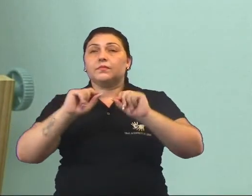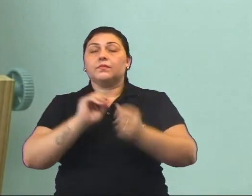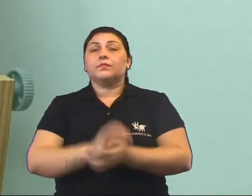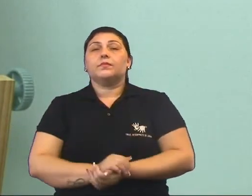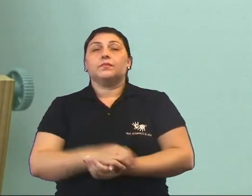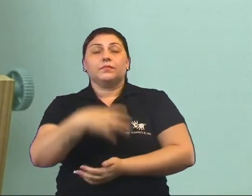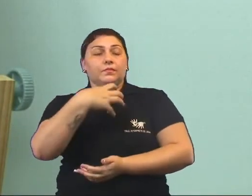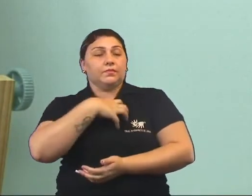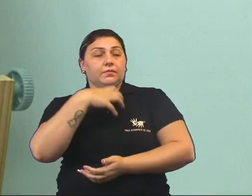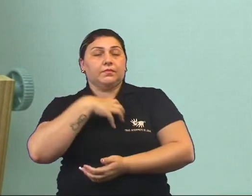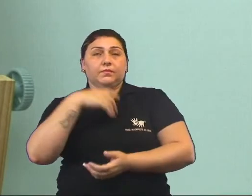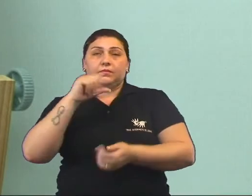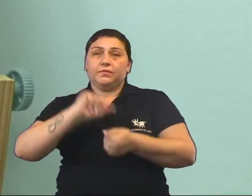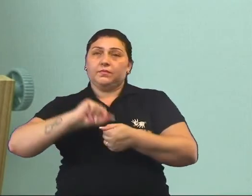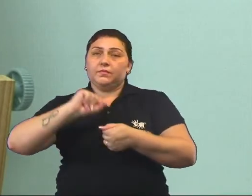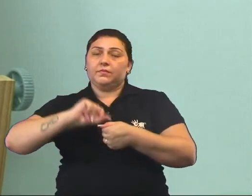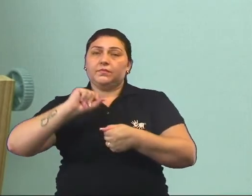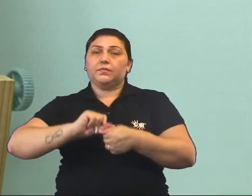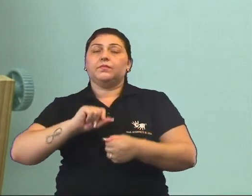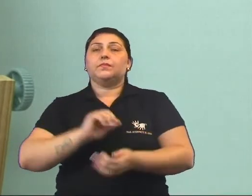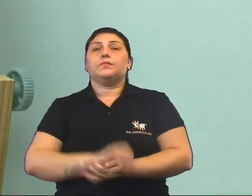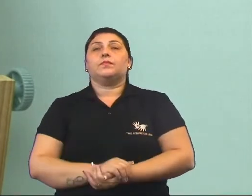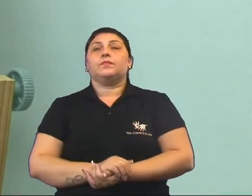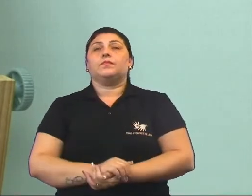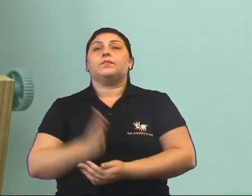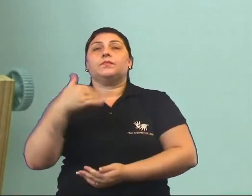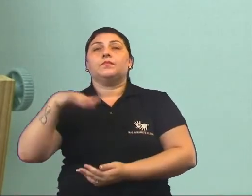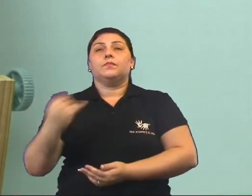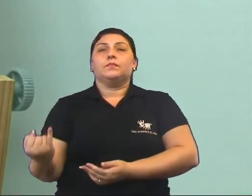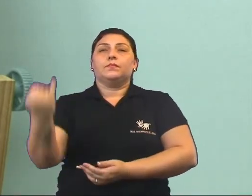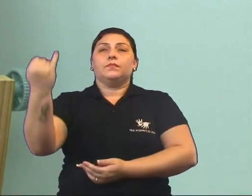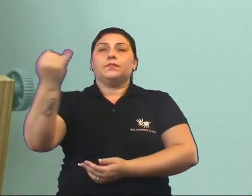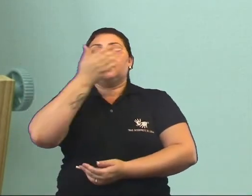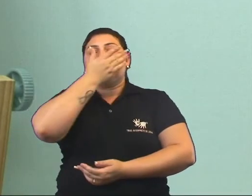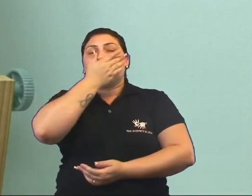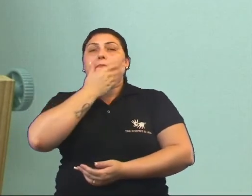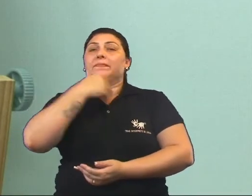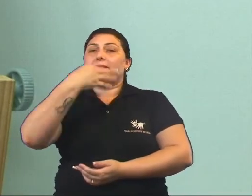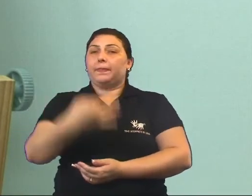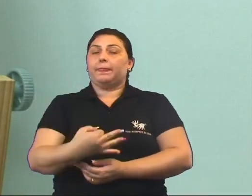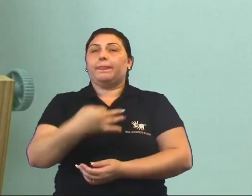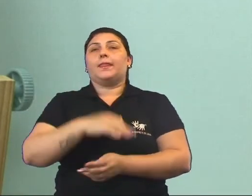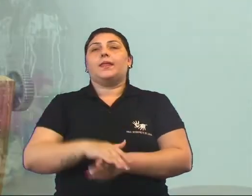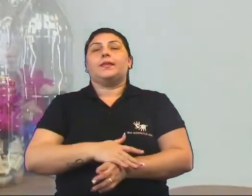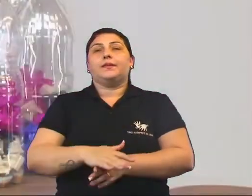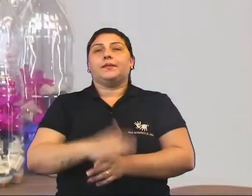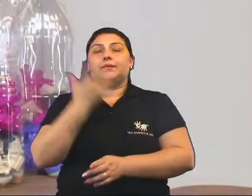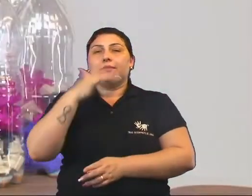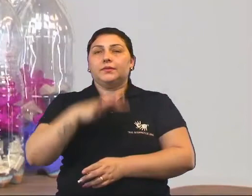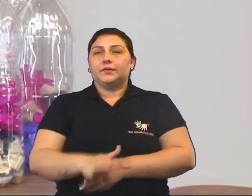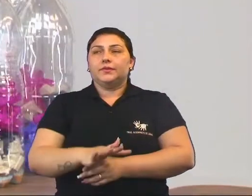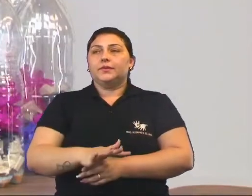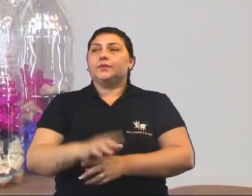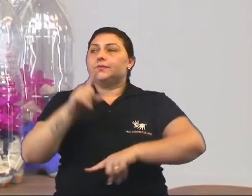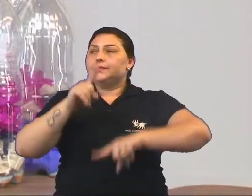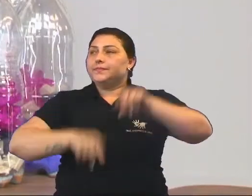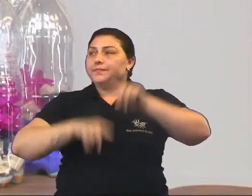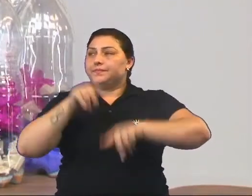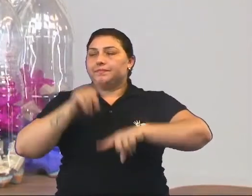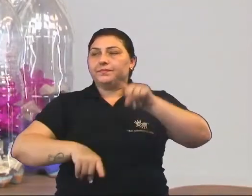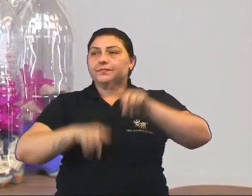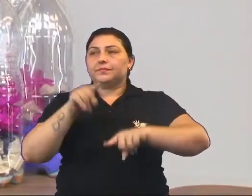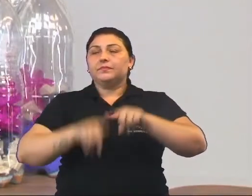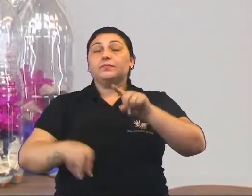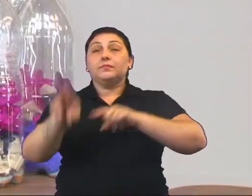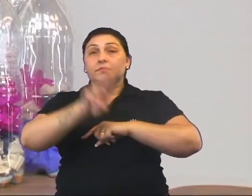Ao modo de fazer. Esse aqui é o mais importante, certo? Crianças, todos os materiais